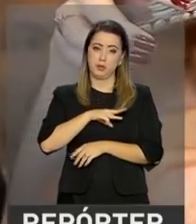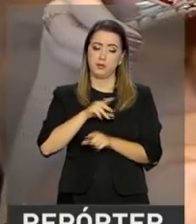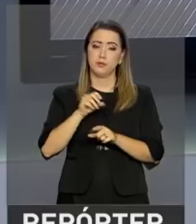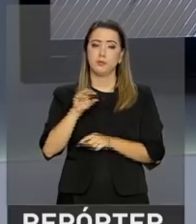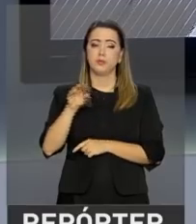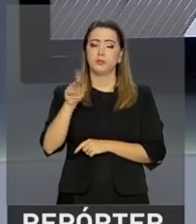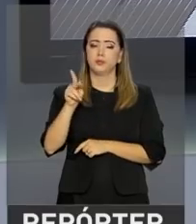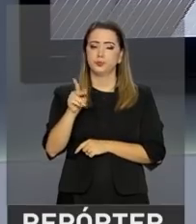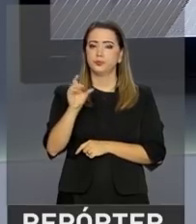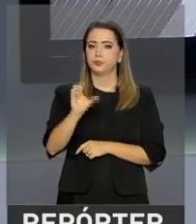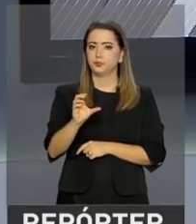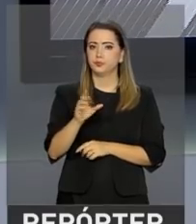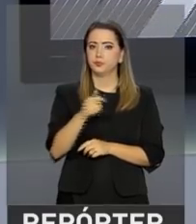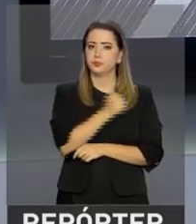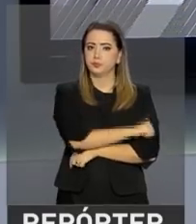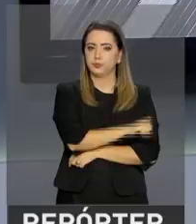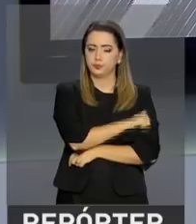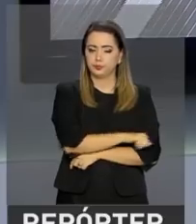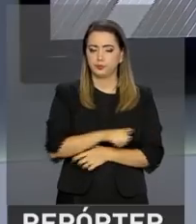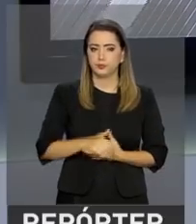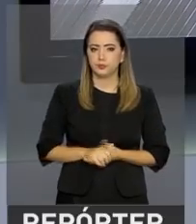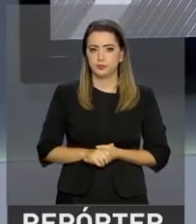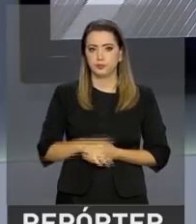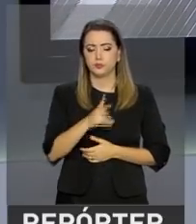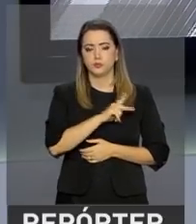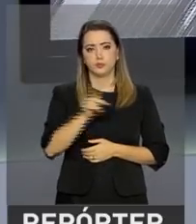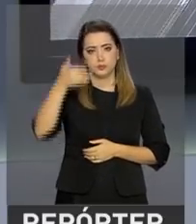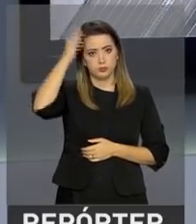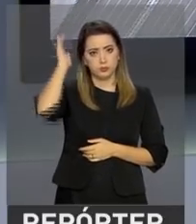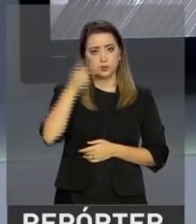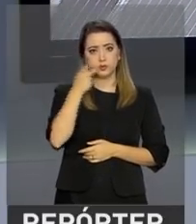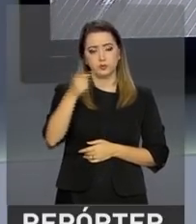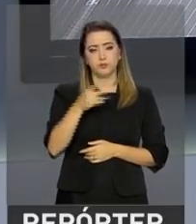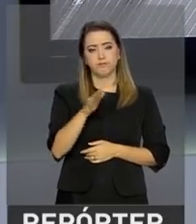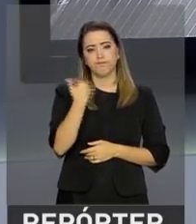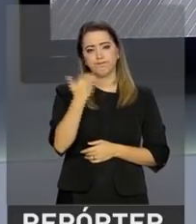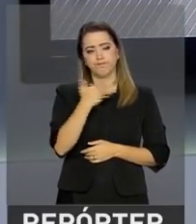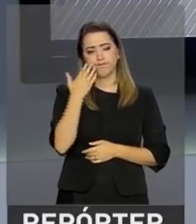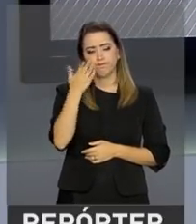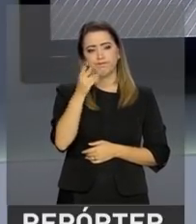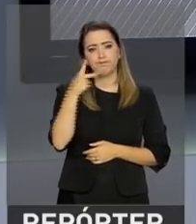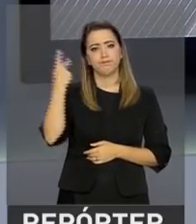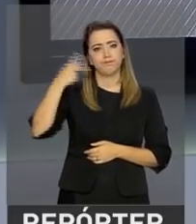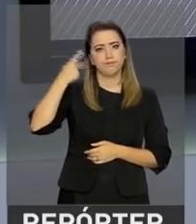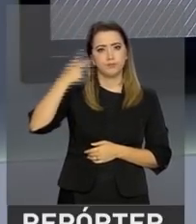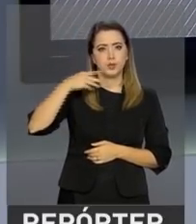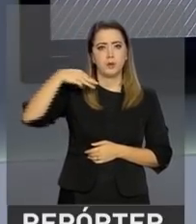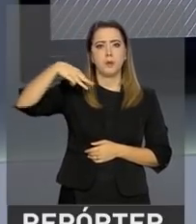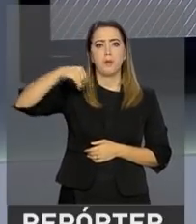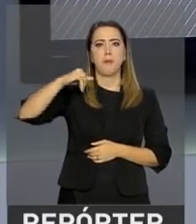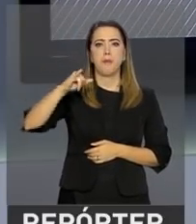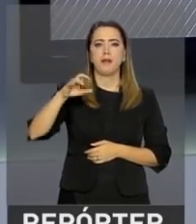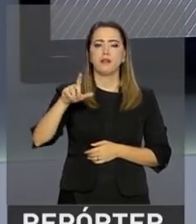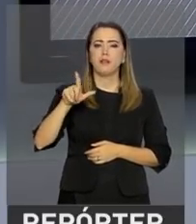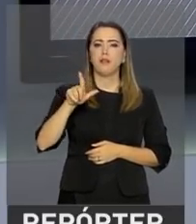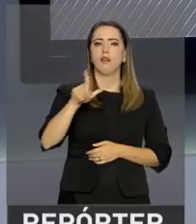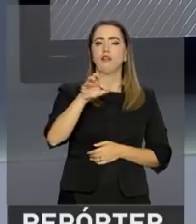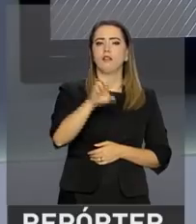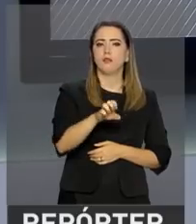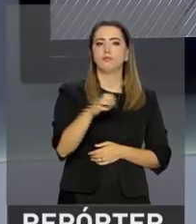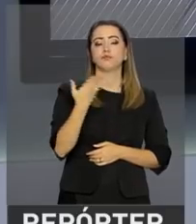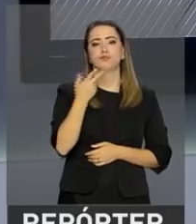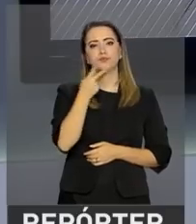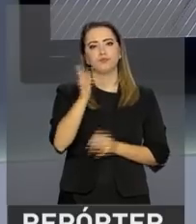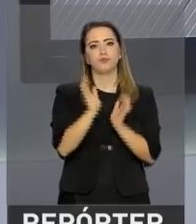janeiro o presidente michel temer também se manifestou sobre o assassinato da vereadora mary l franco pelas redes sociais